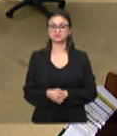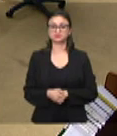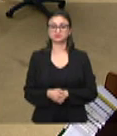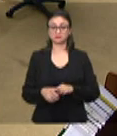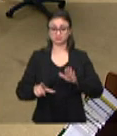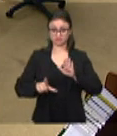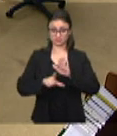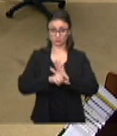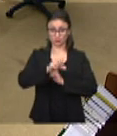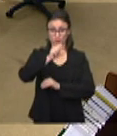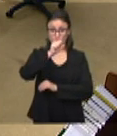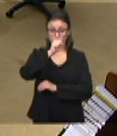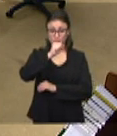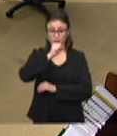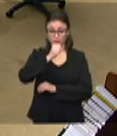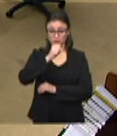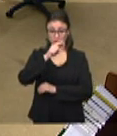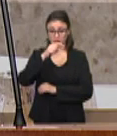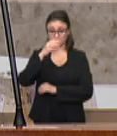lei